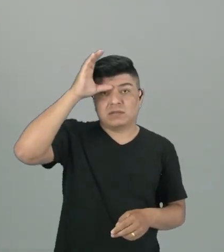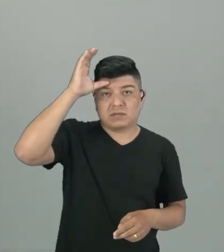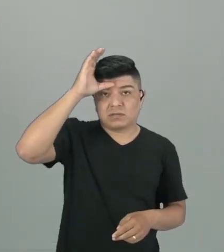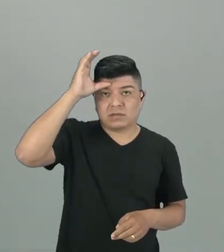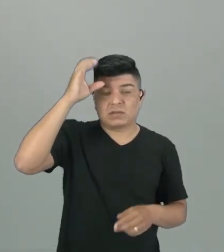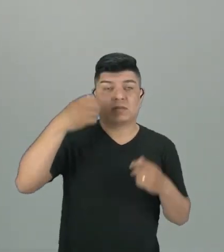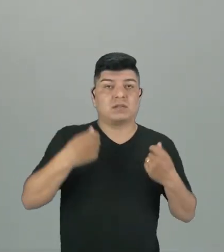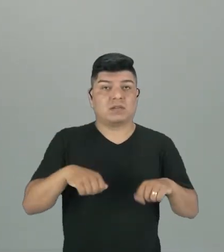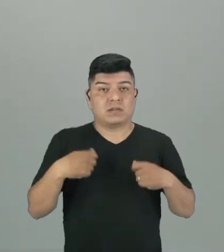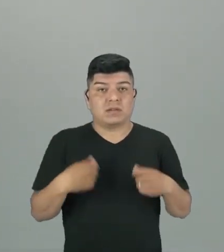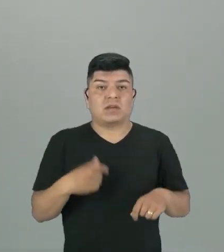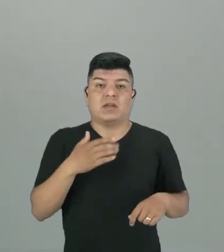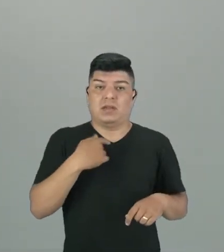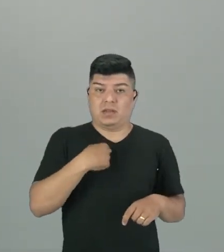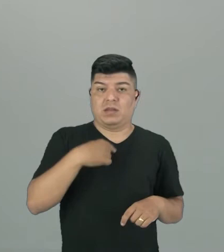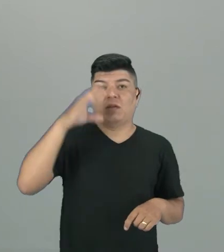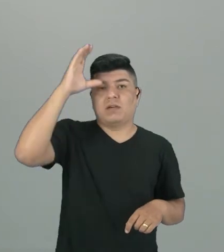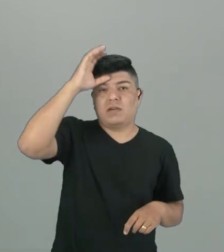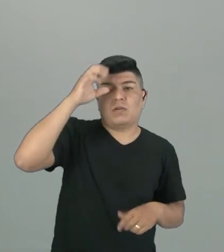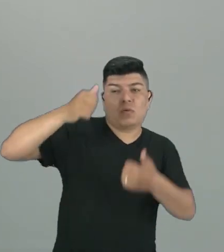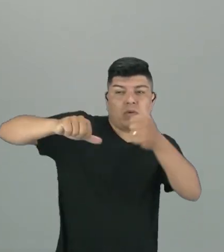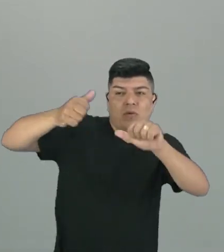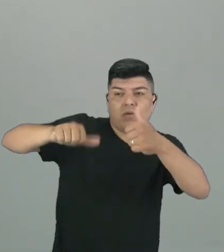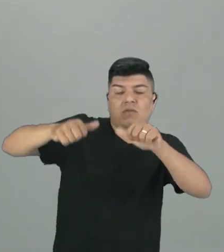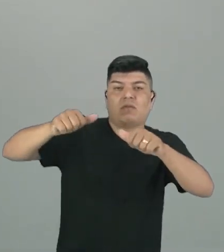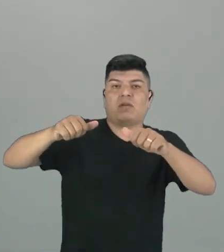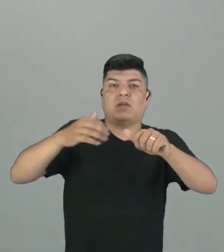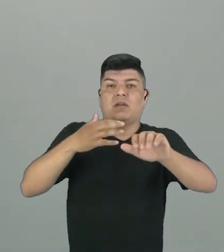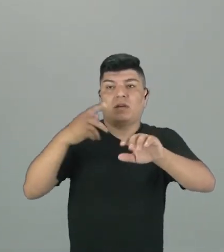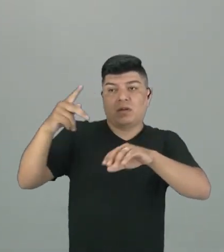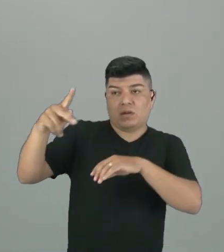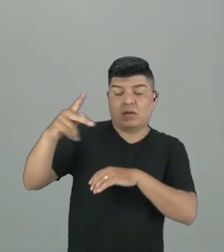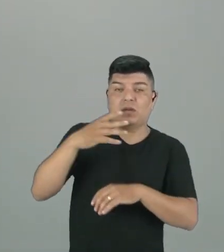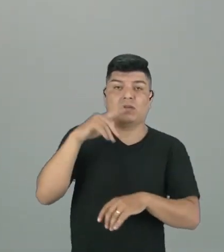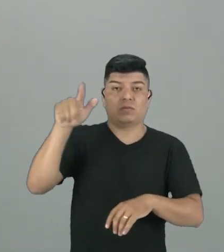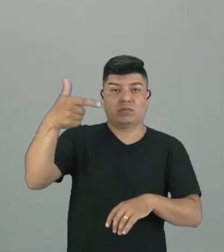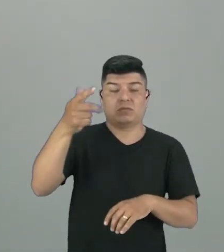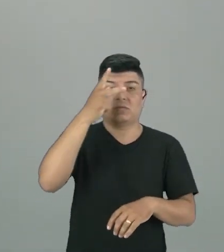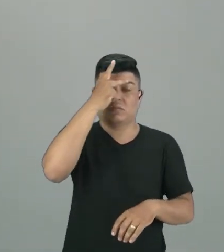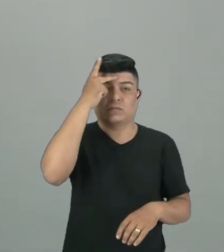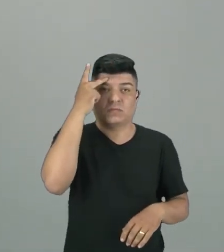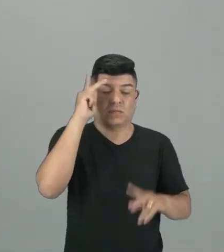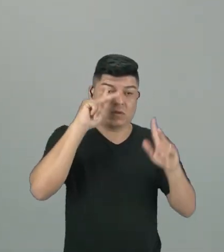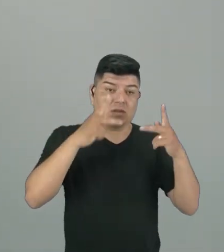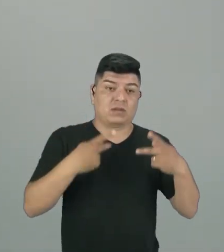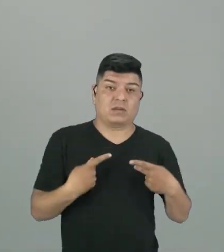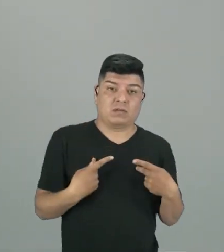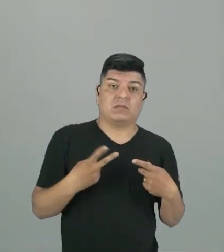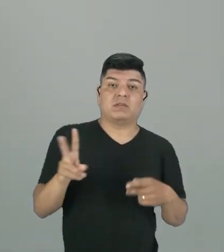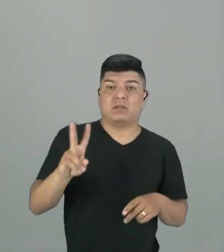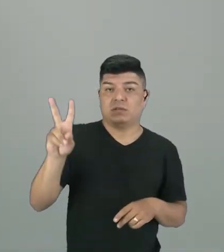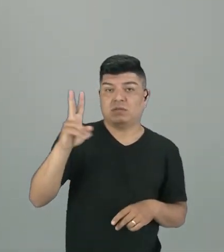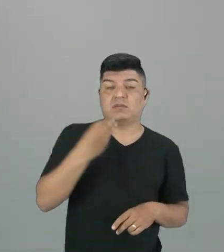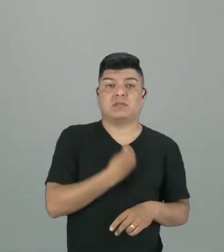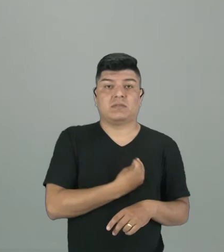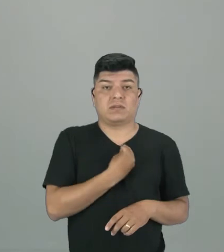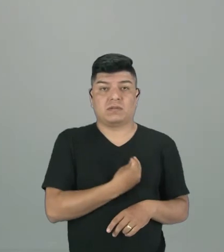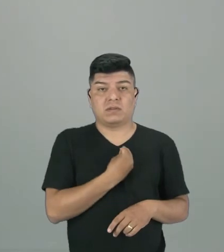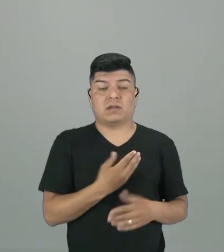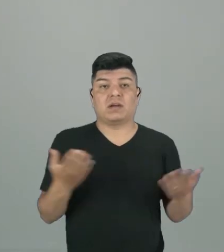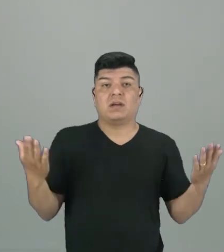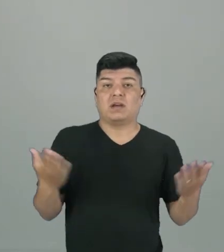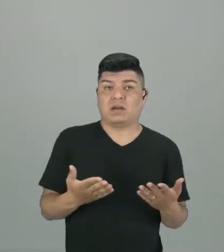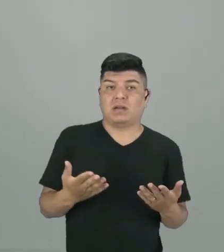Conscientização, eu vou me conscientizar. Eu avaliei se determinada conduta é humana, é de valorização da vida, então agora eu